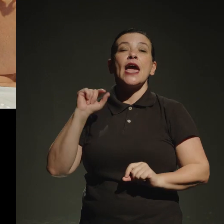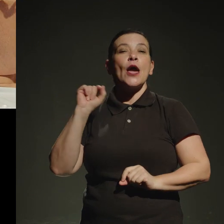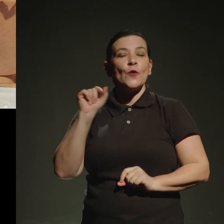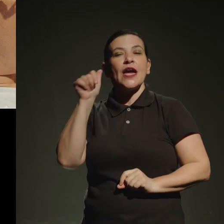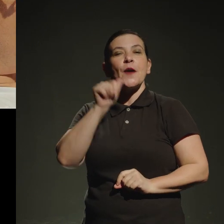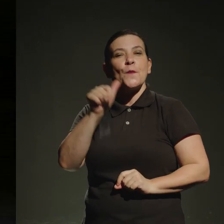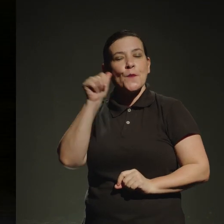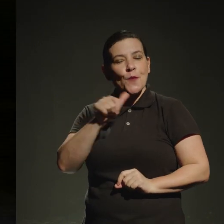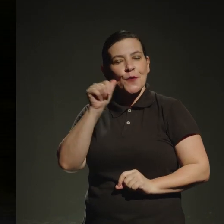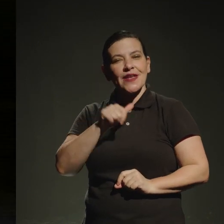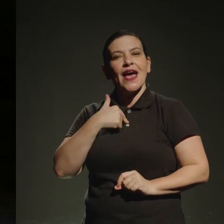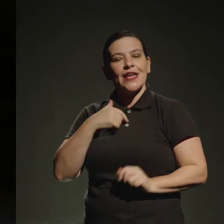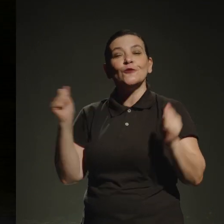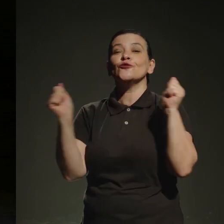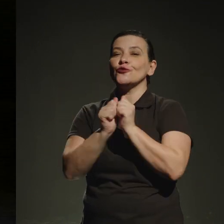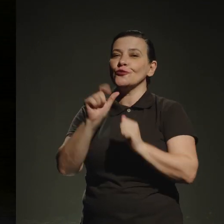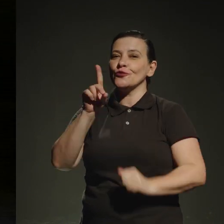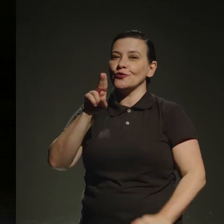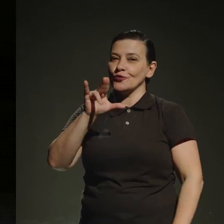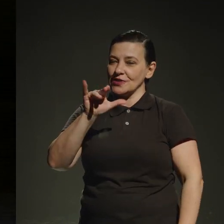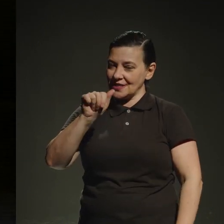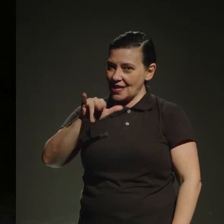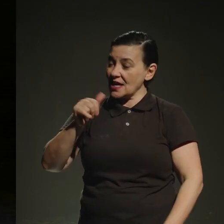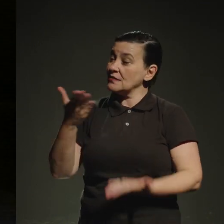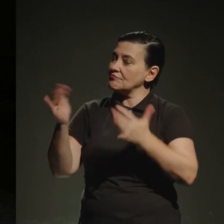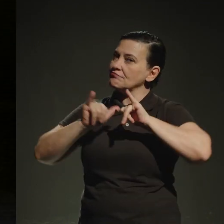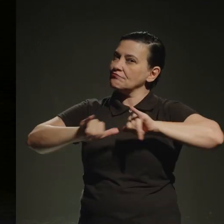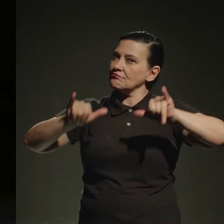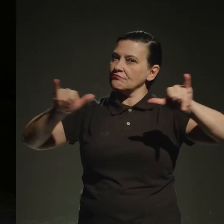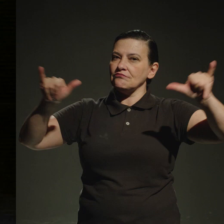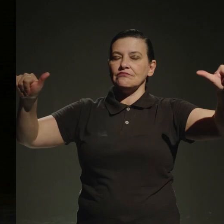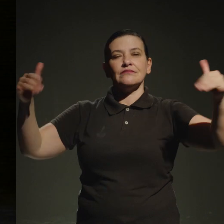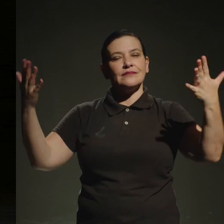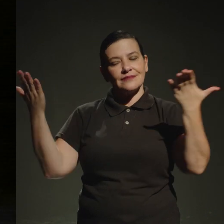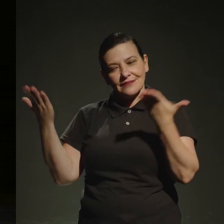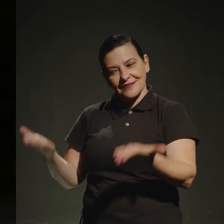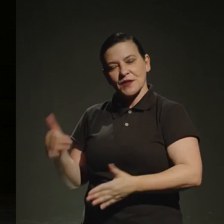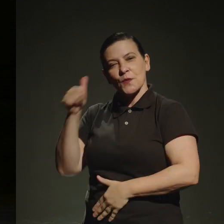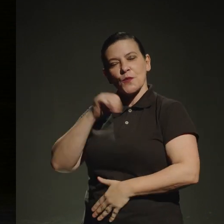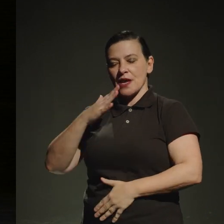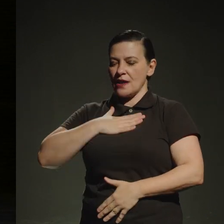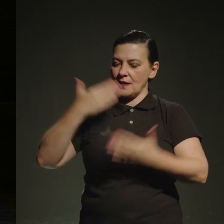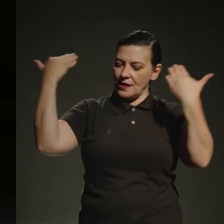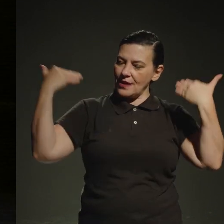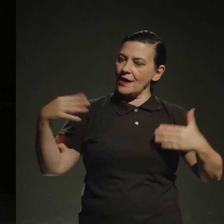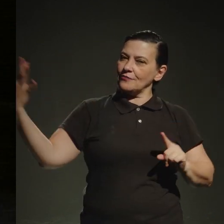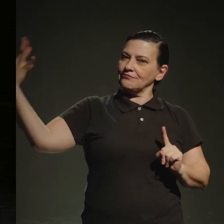Toboso. Quixote curva-se para o moço, supostamente amarrado, e age como se o ajudasse a